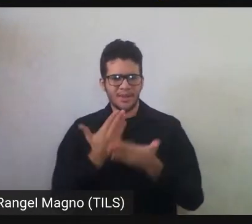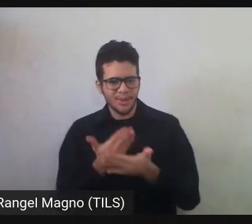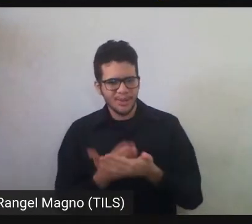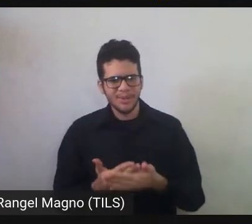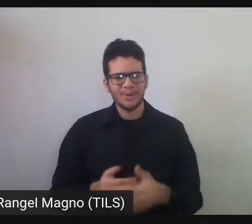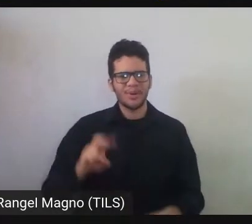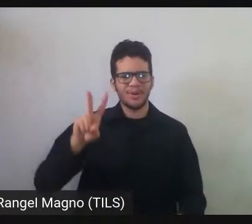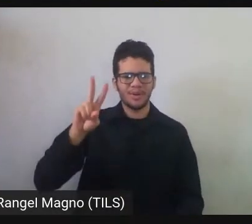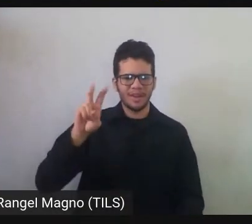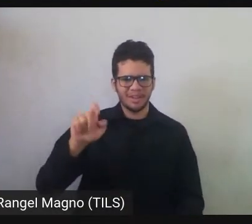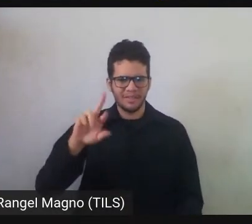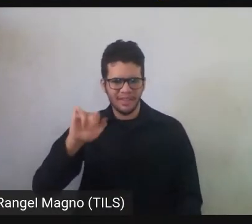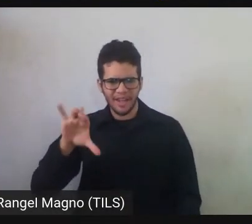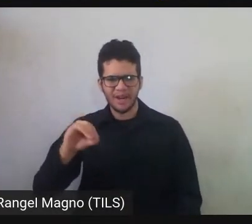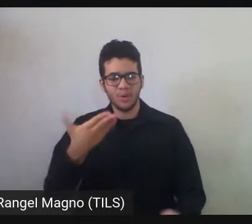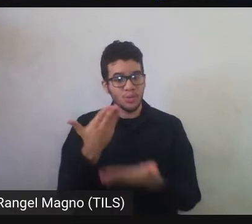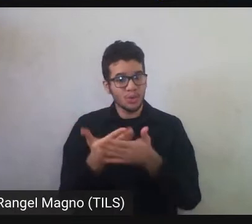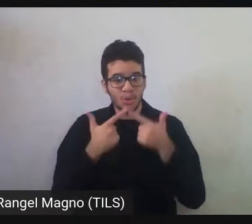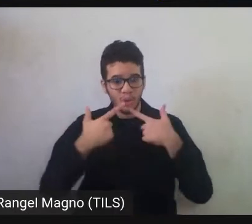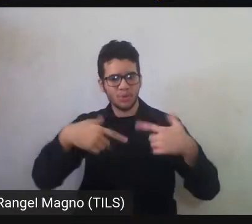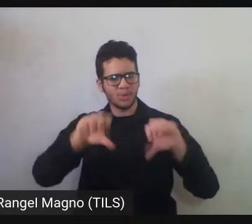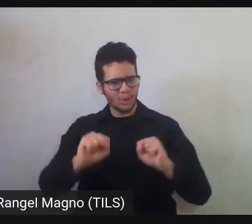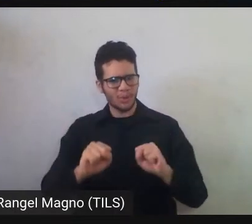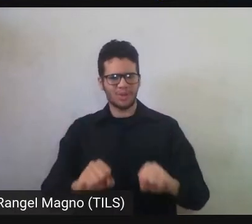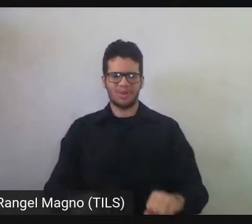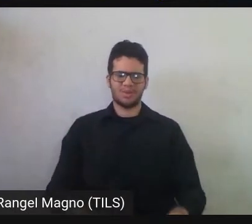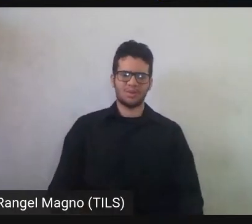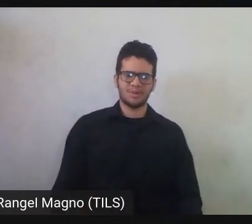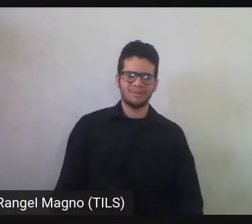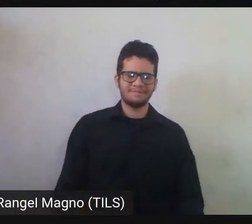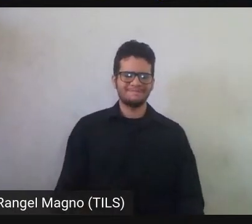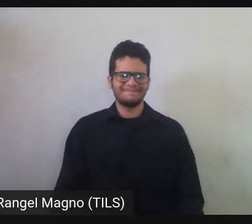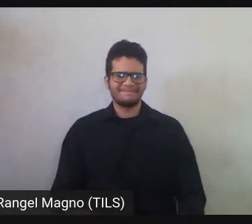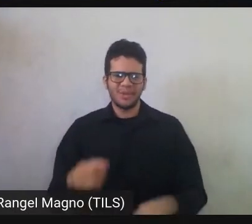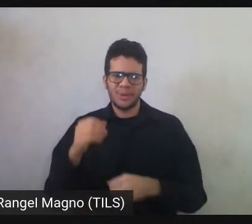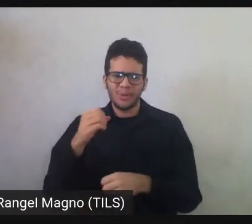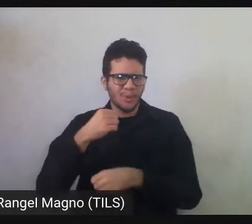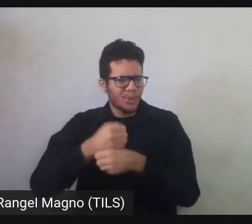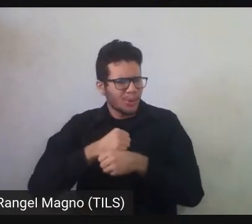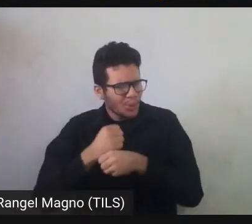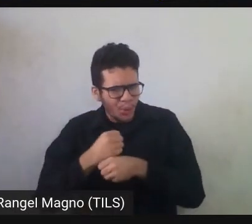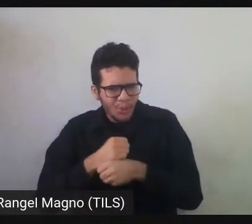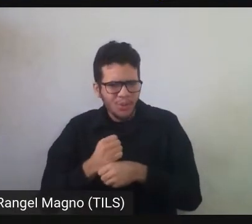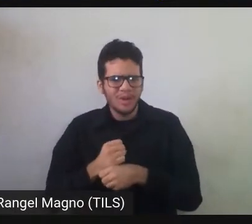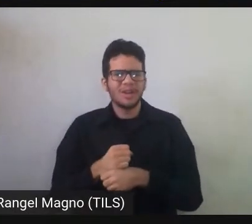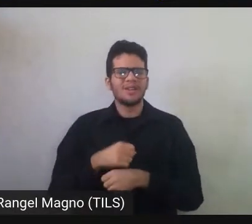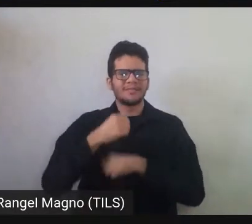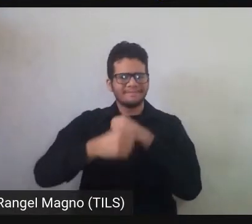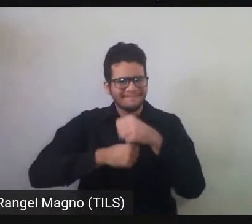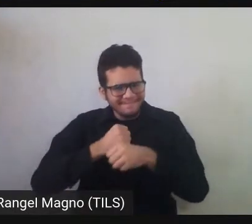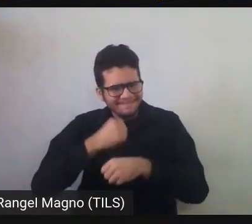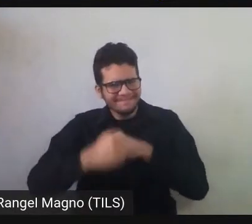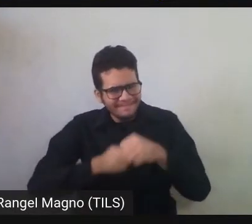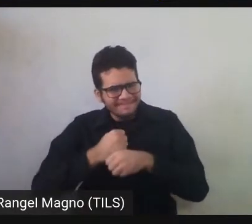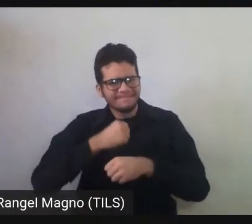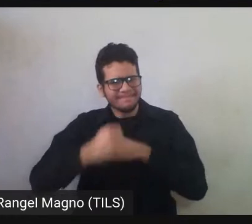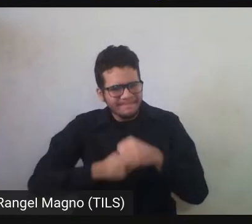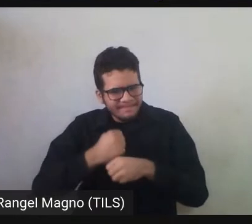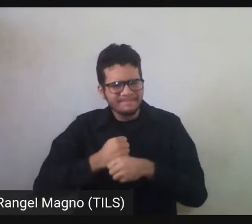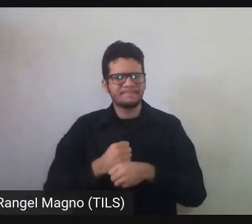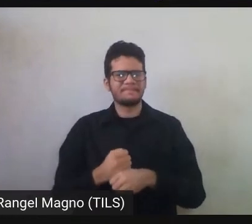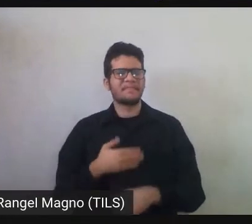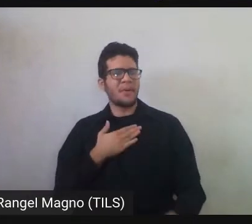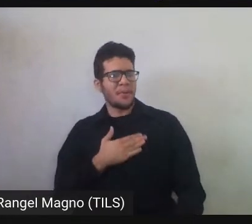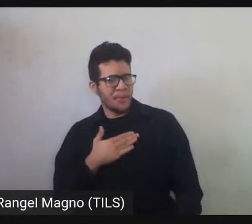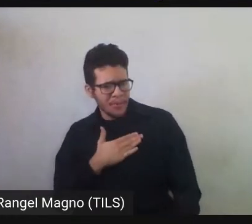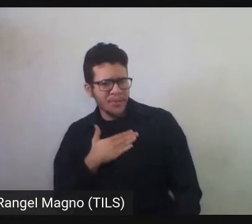essa empreitada de vocês espero vê-los sempre todos os anos nessa escola de verão de linguística gostei do formato online achei